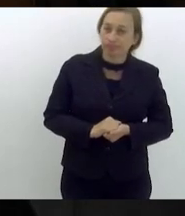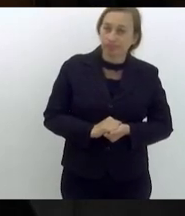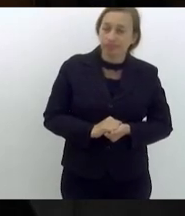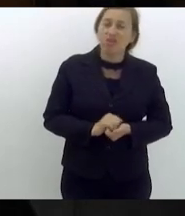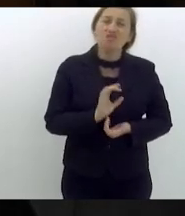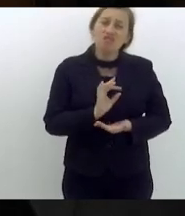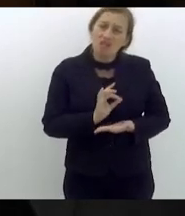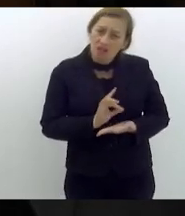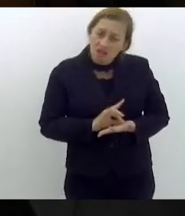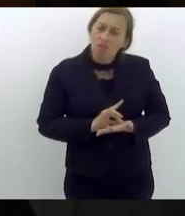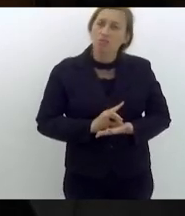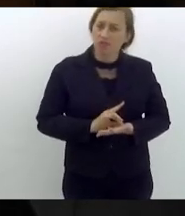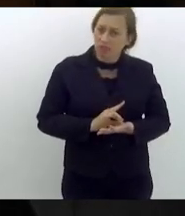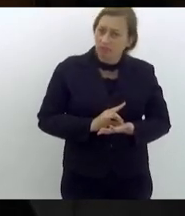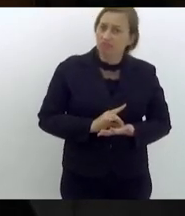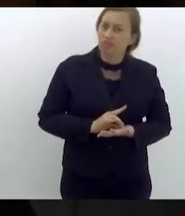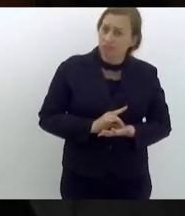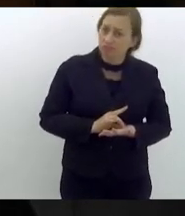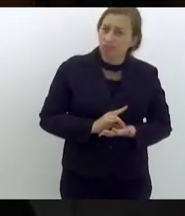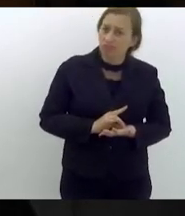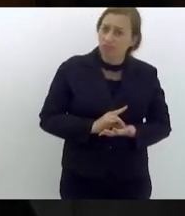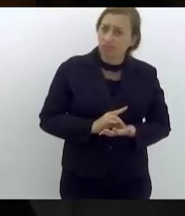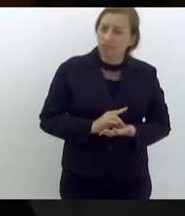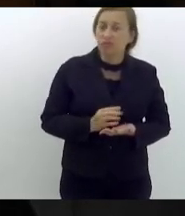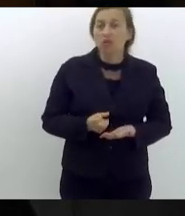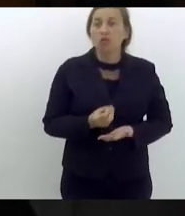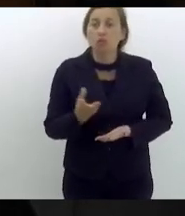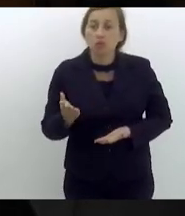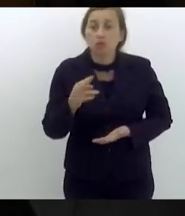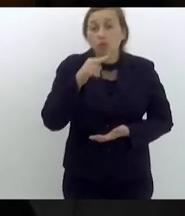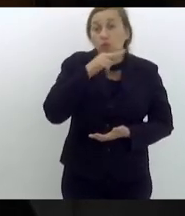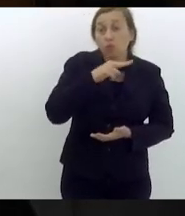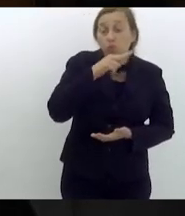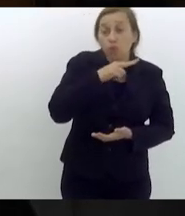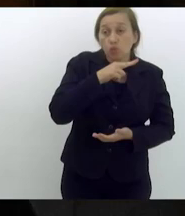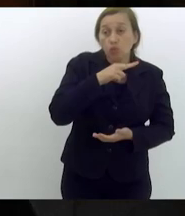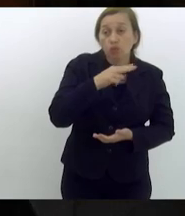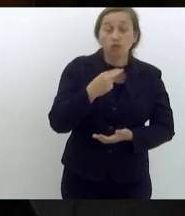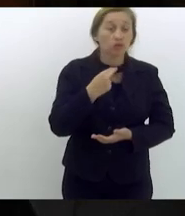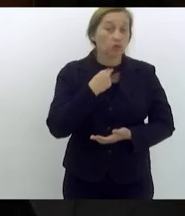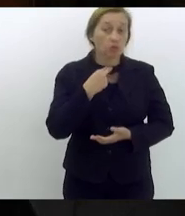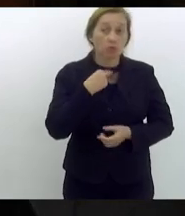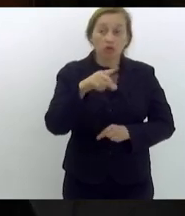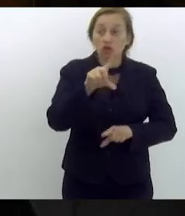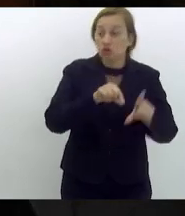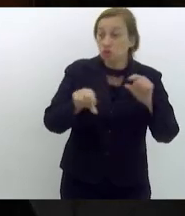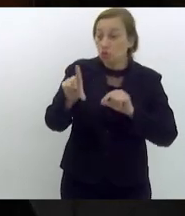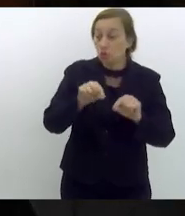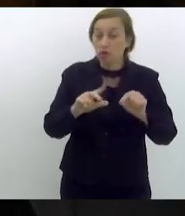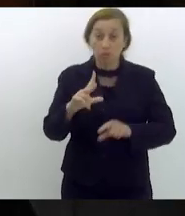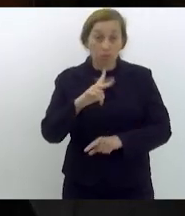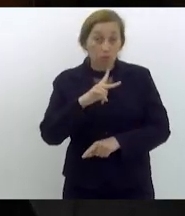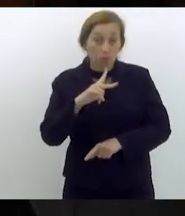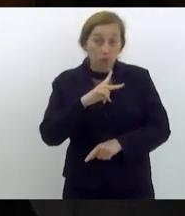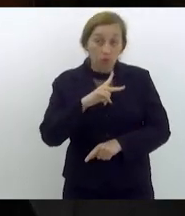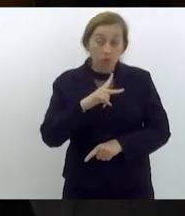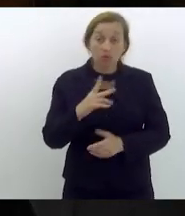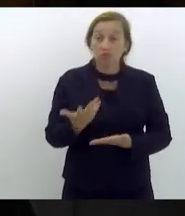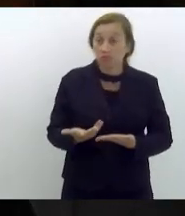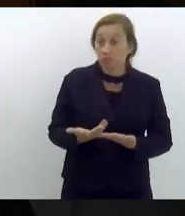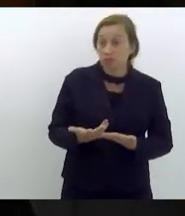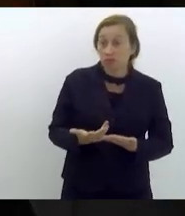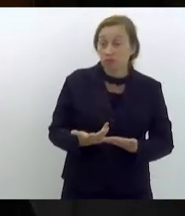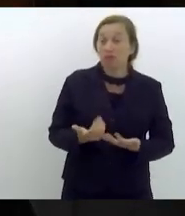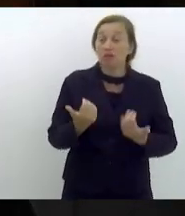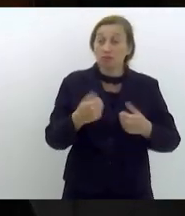realmente enquanto esses netos não podem ter as suas escolhas deve escolher as